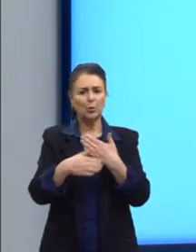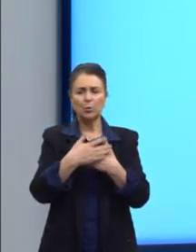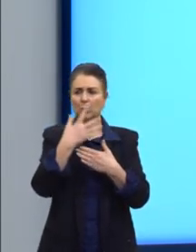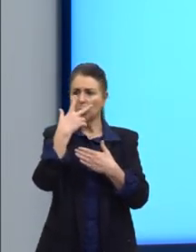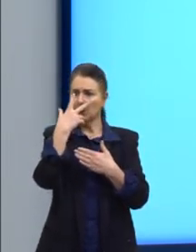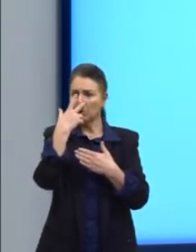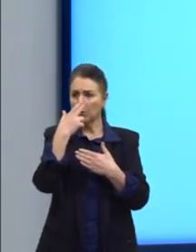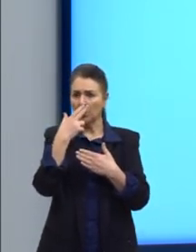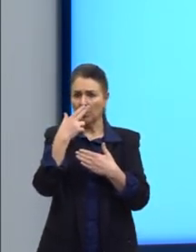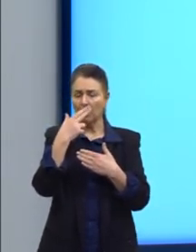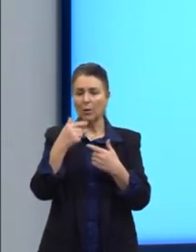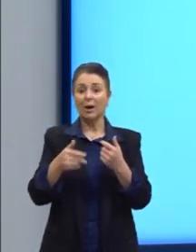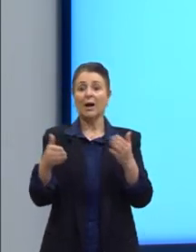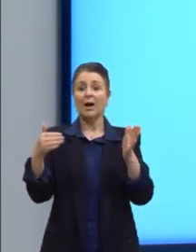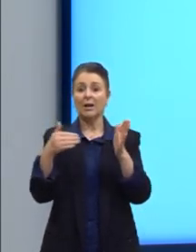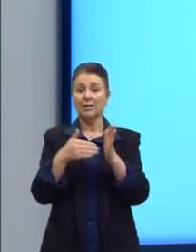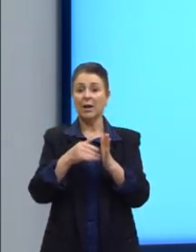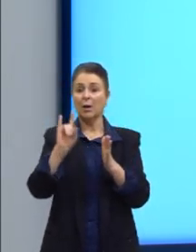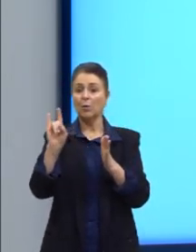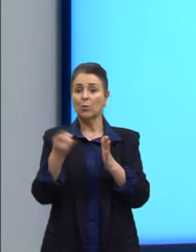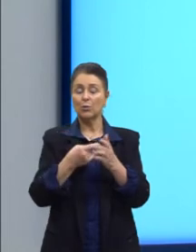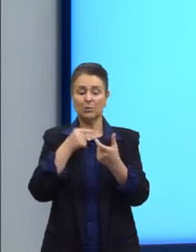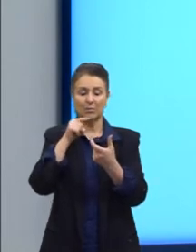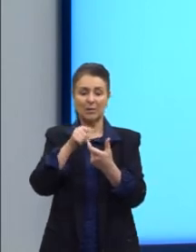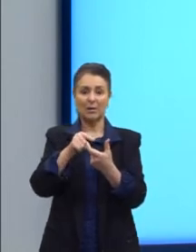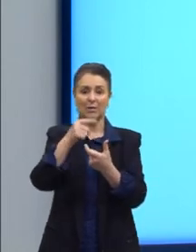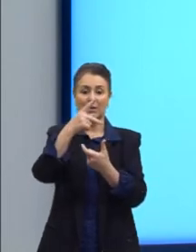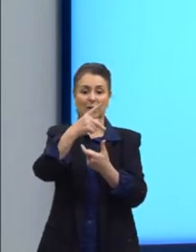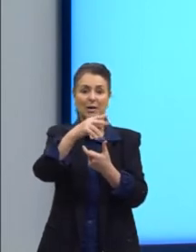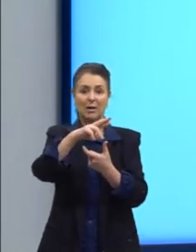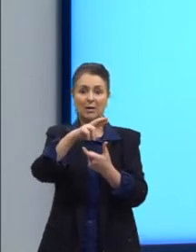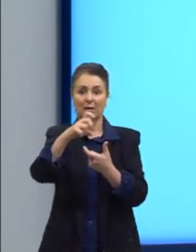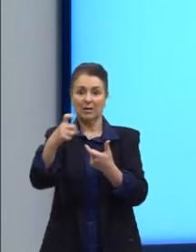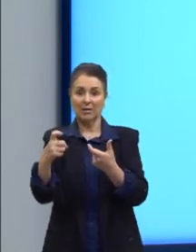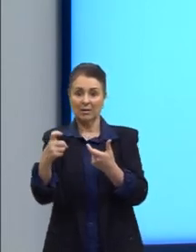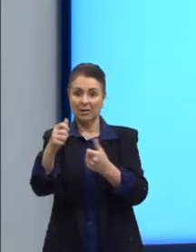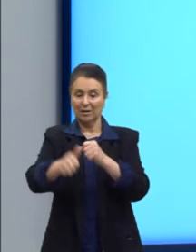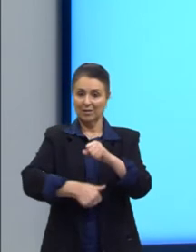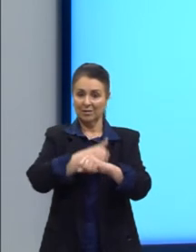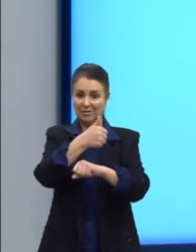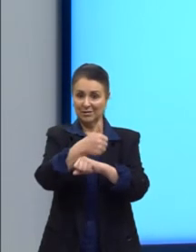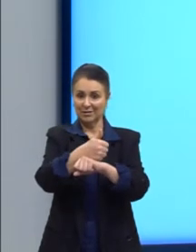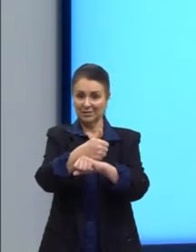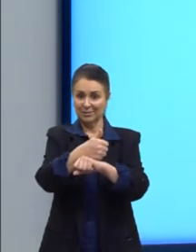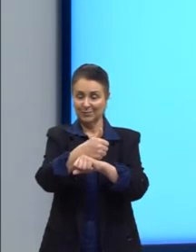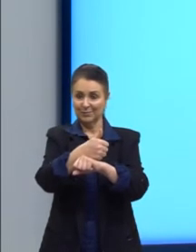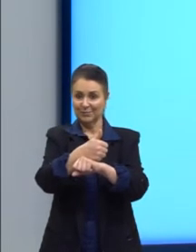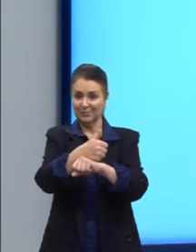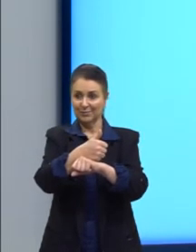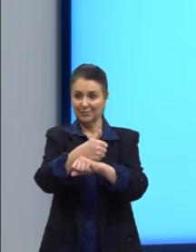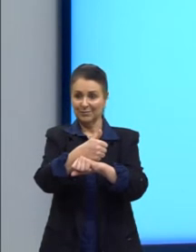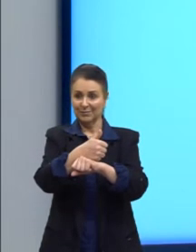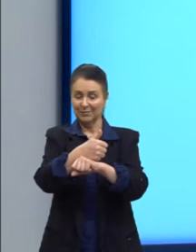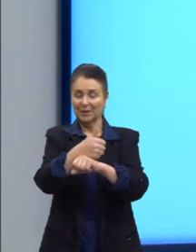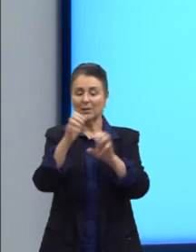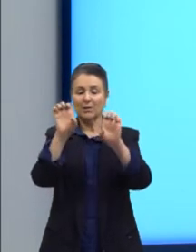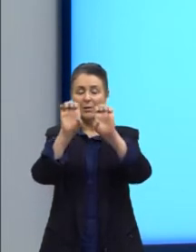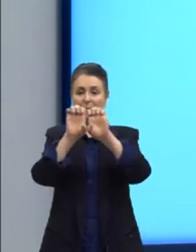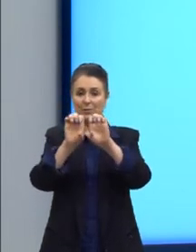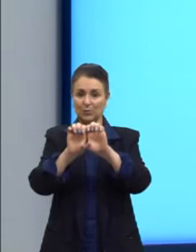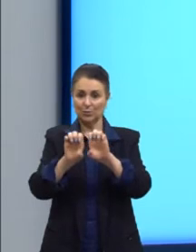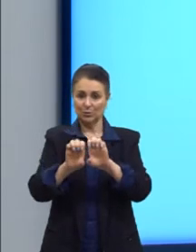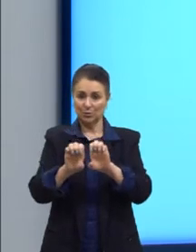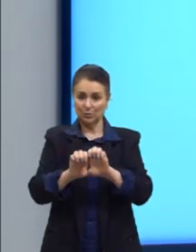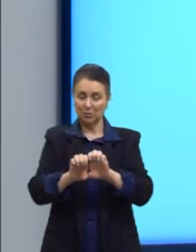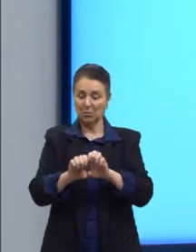até essa proparoxítona aqui que é substituída né então a gente tem ali Opa uma estrutura